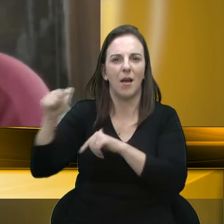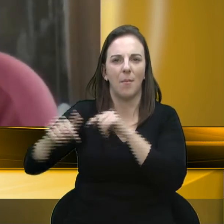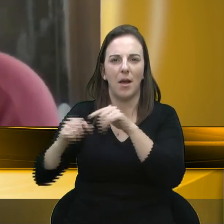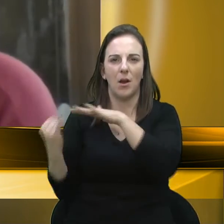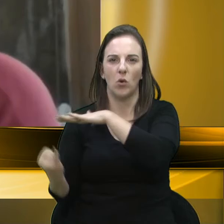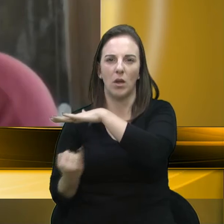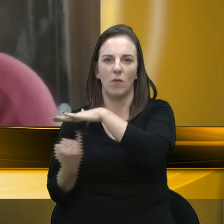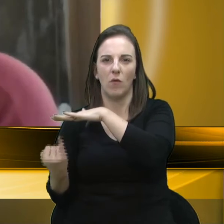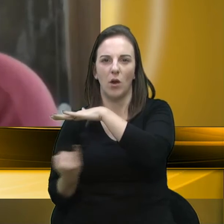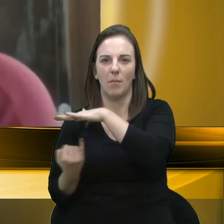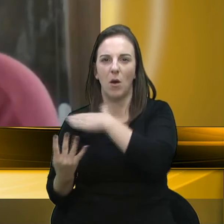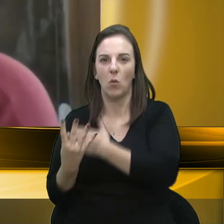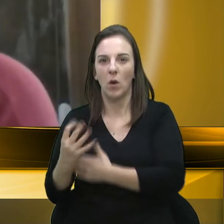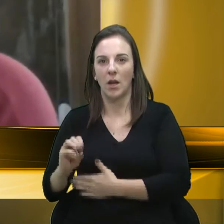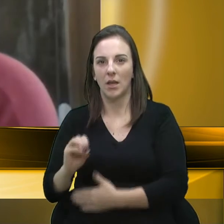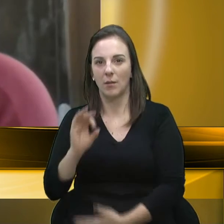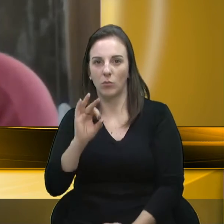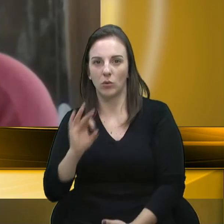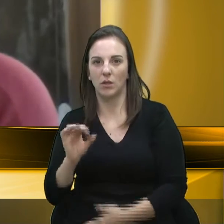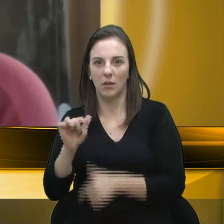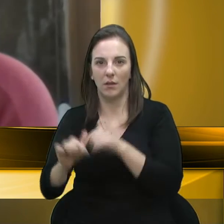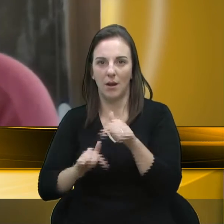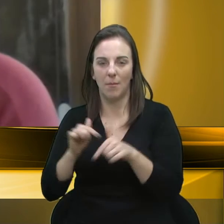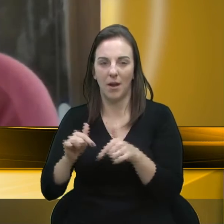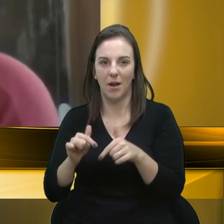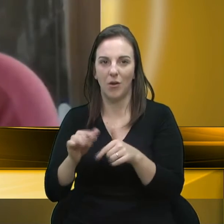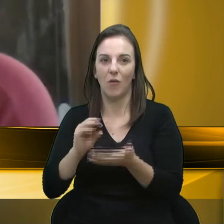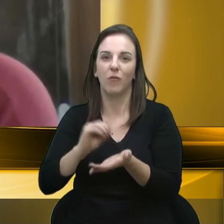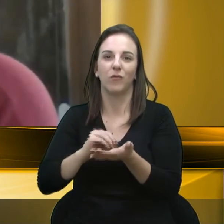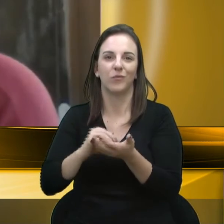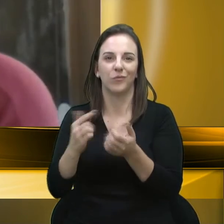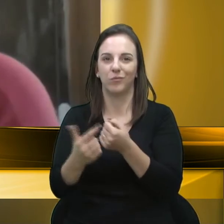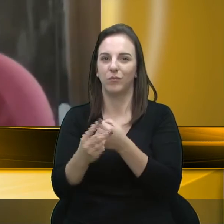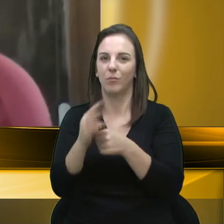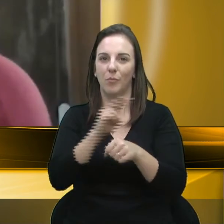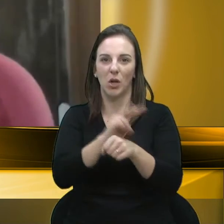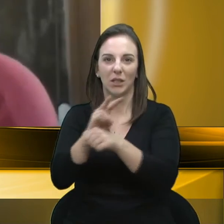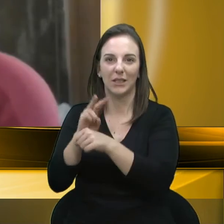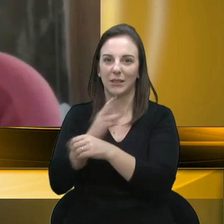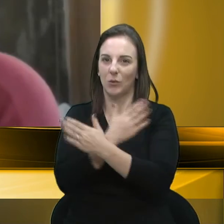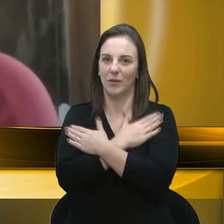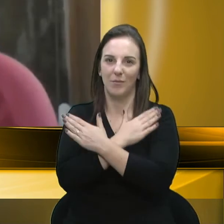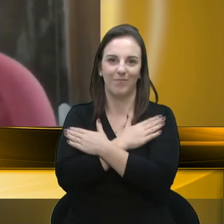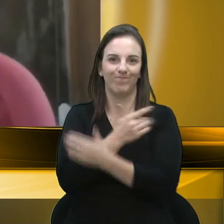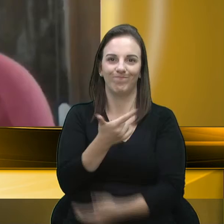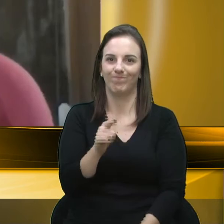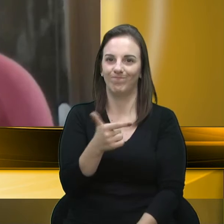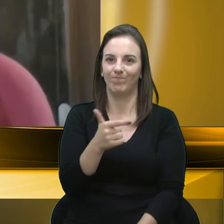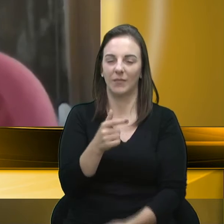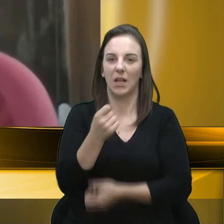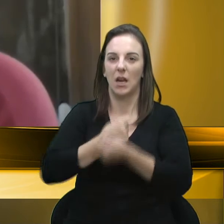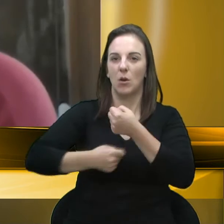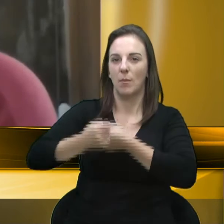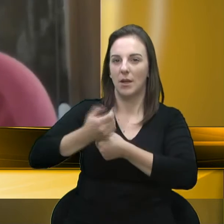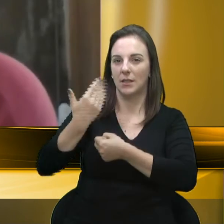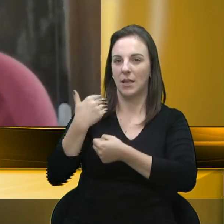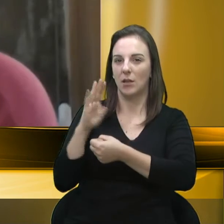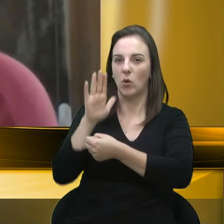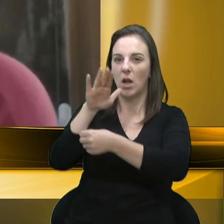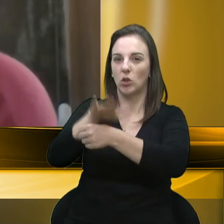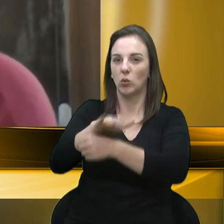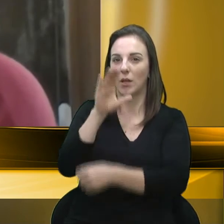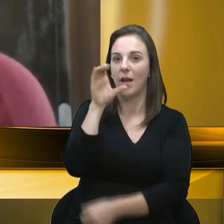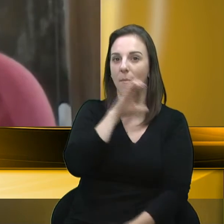força de trabalho, não têm proteção contra o desemprego. No ano passado, o auxílio emergencial foi fundamental para